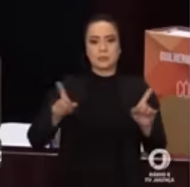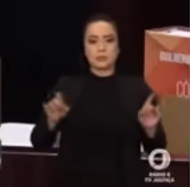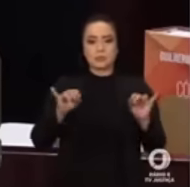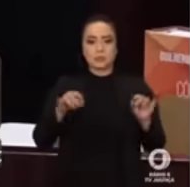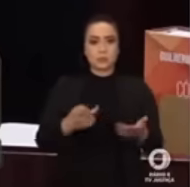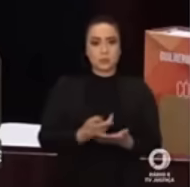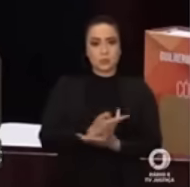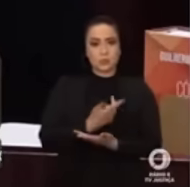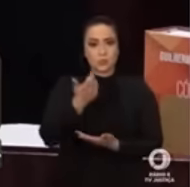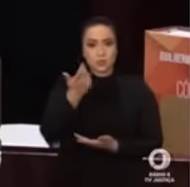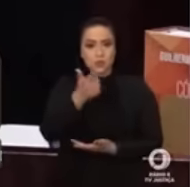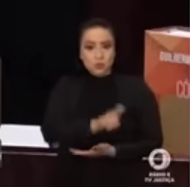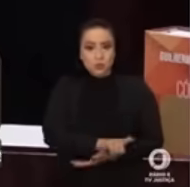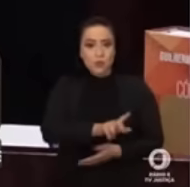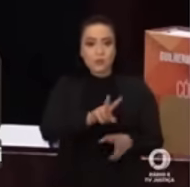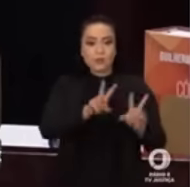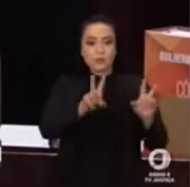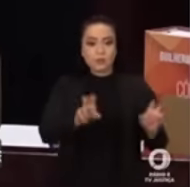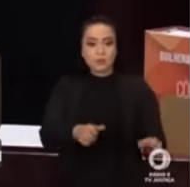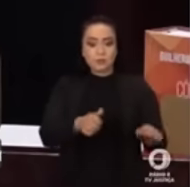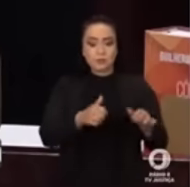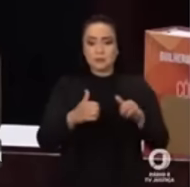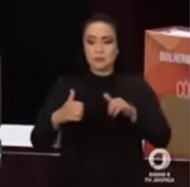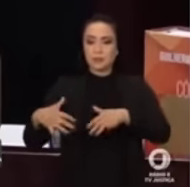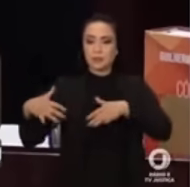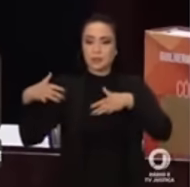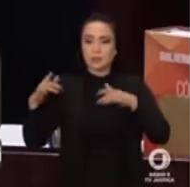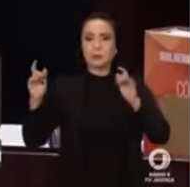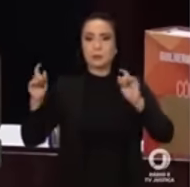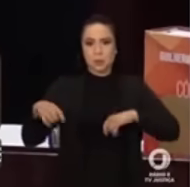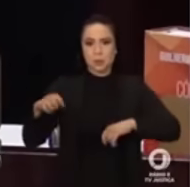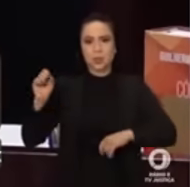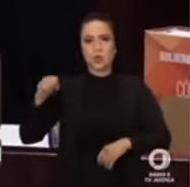levar de novo um tema ao plenário, e no plenário a gente pode, aí sim,